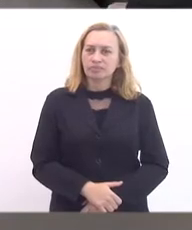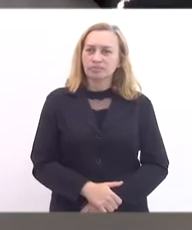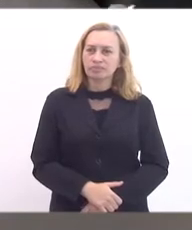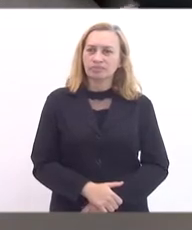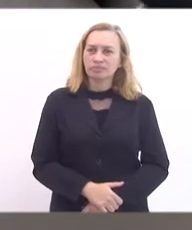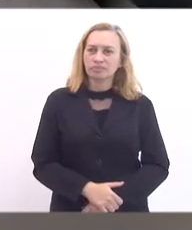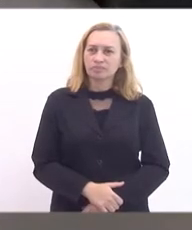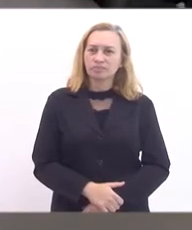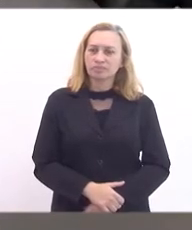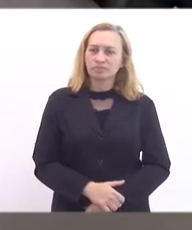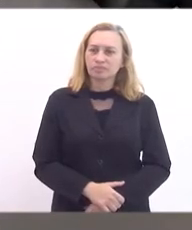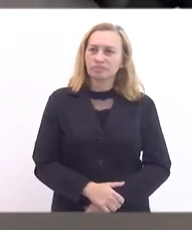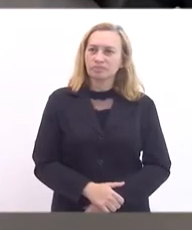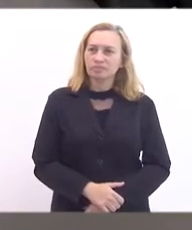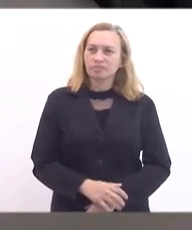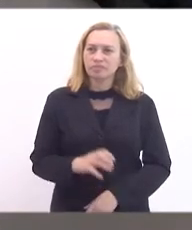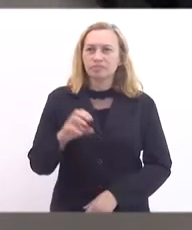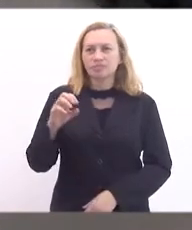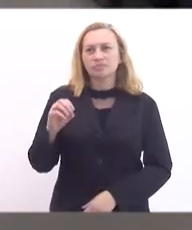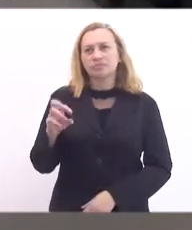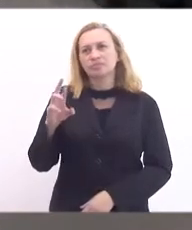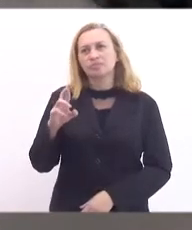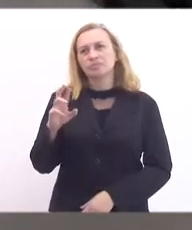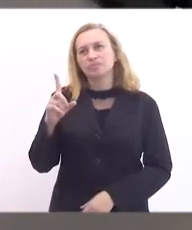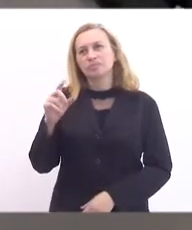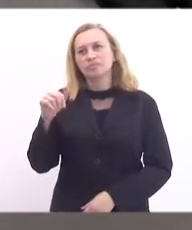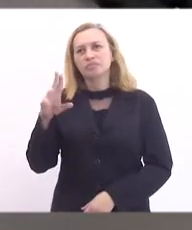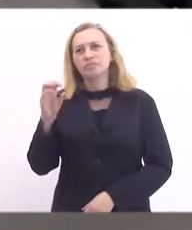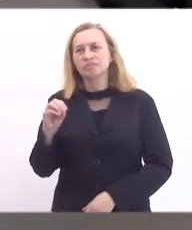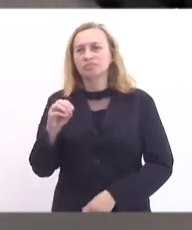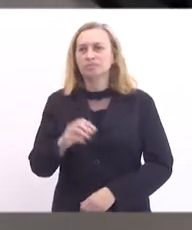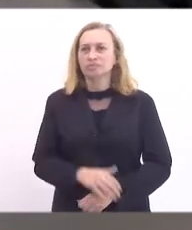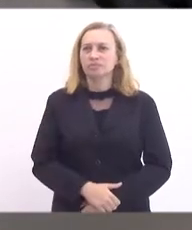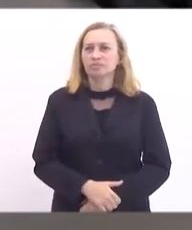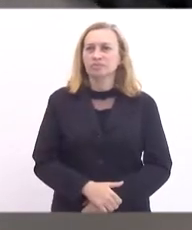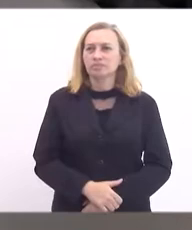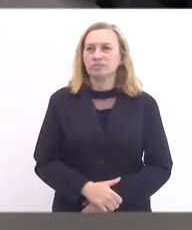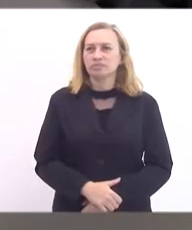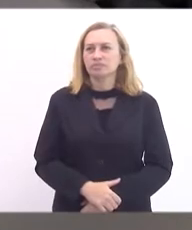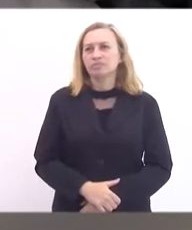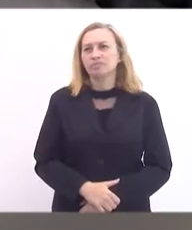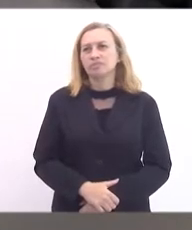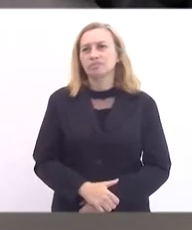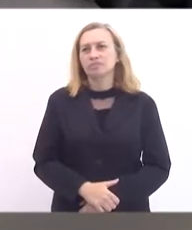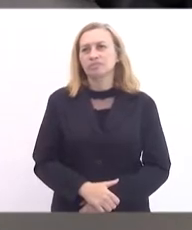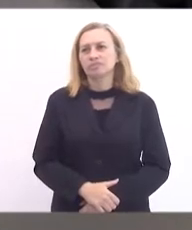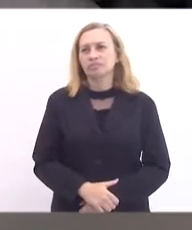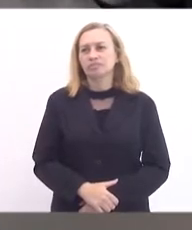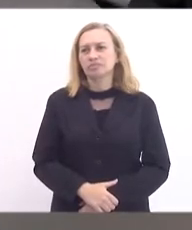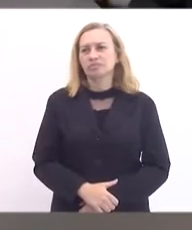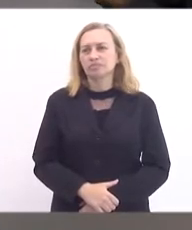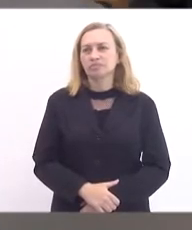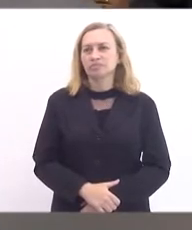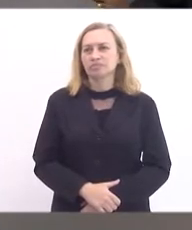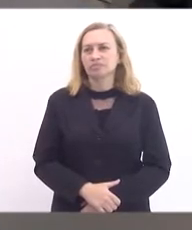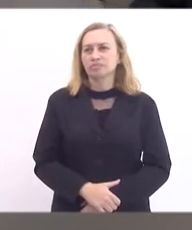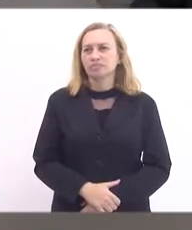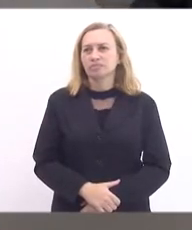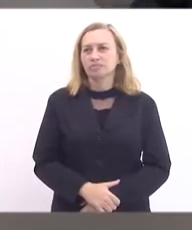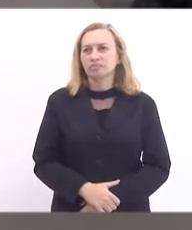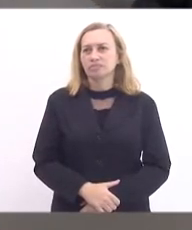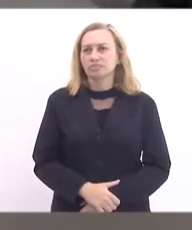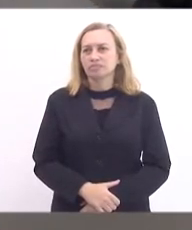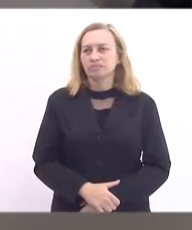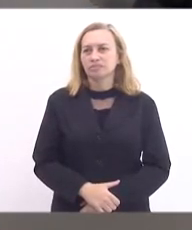e não falando que quer pela minha aqui que vai ficar mudar não vai ficar